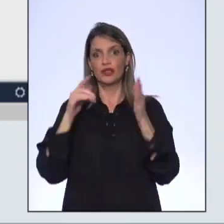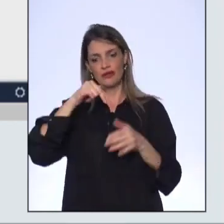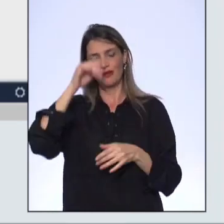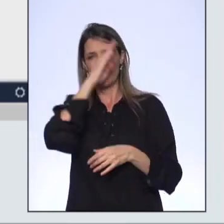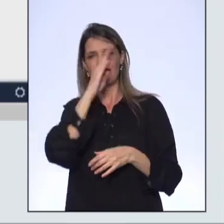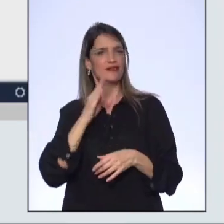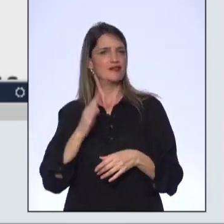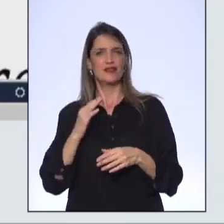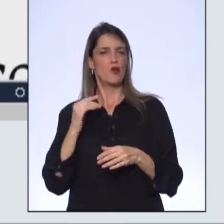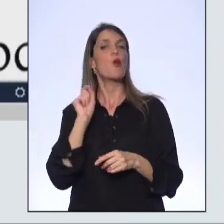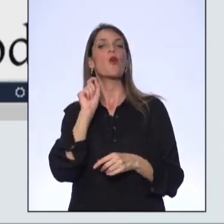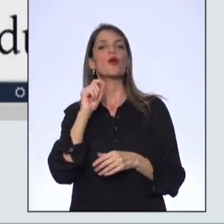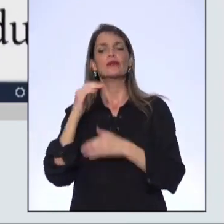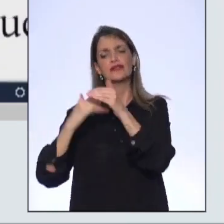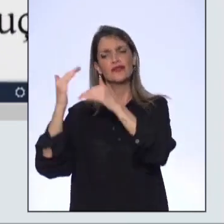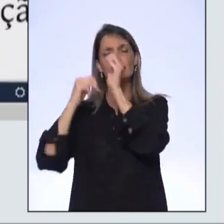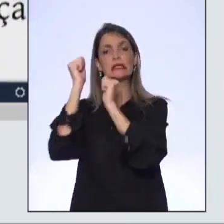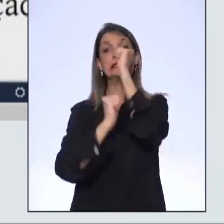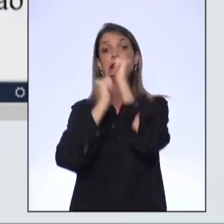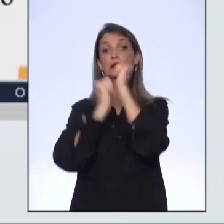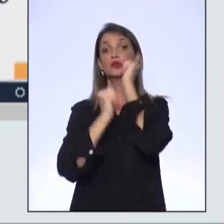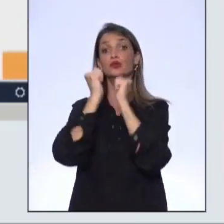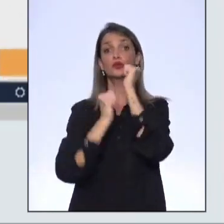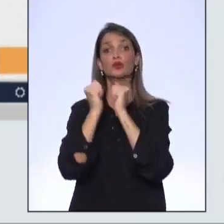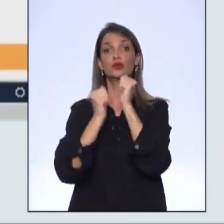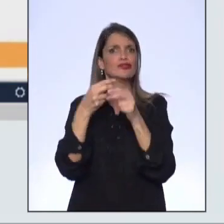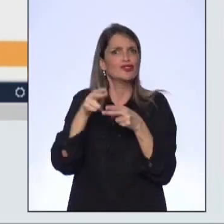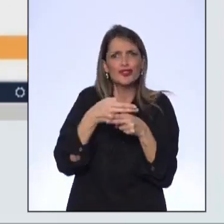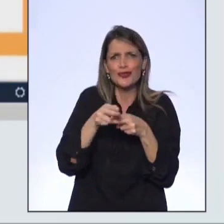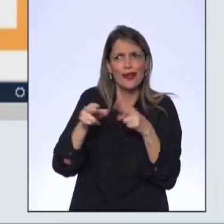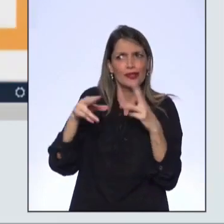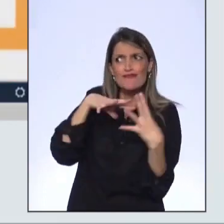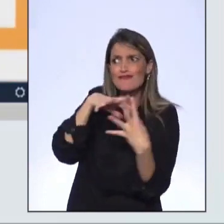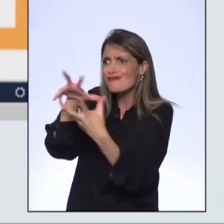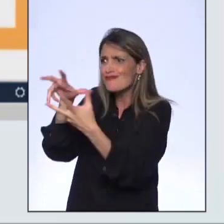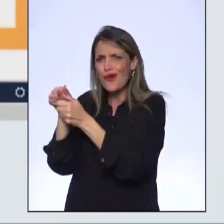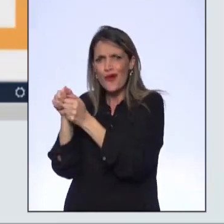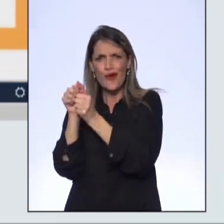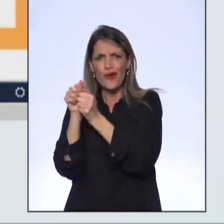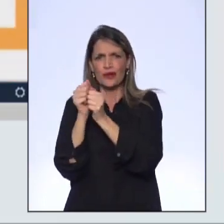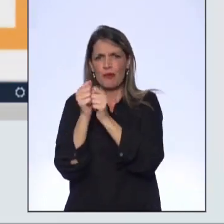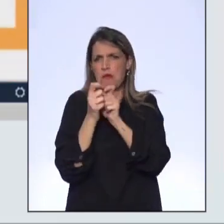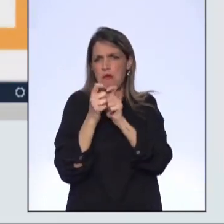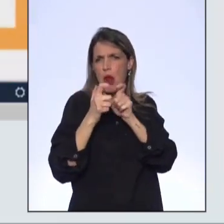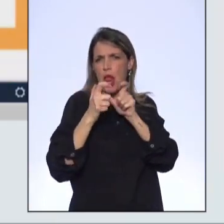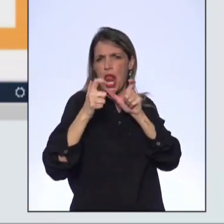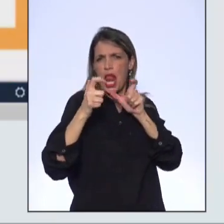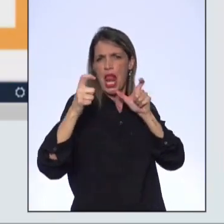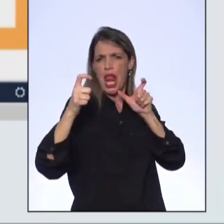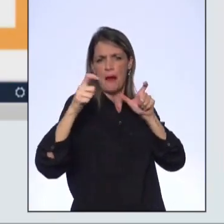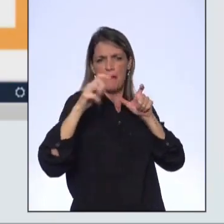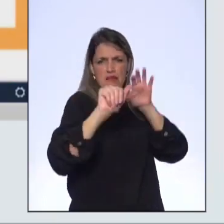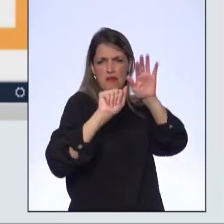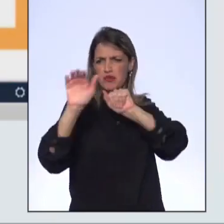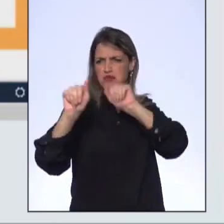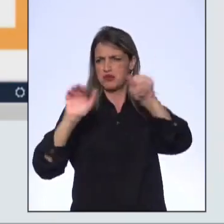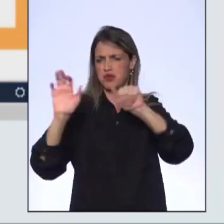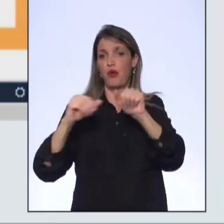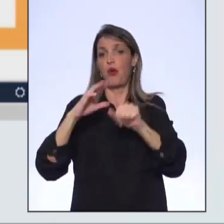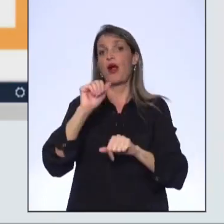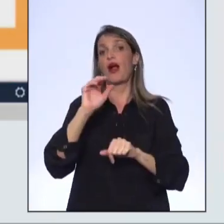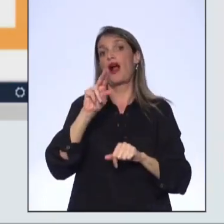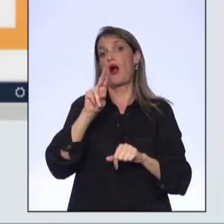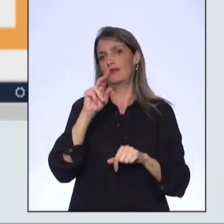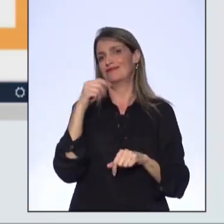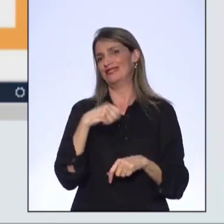o desenvolvimento da indústria mundial de chocolate, que por sua vez aumentou a demanda pela sua matéria-prima básica, o